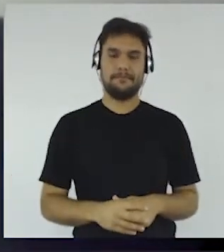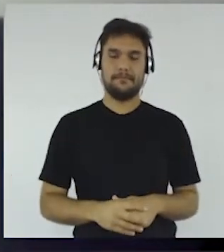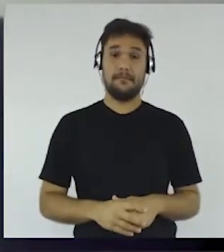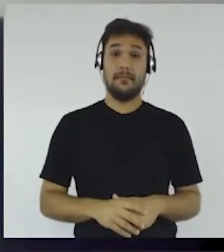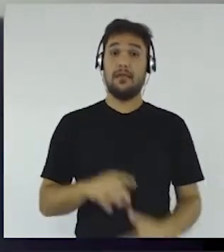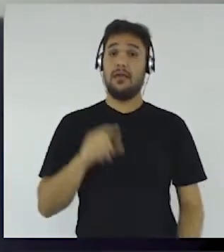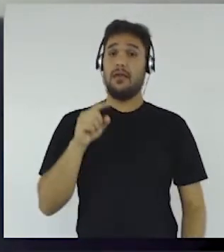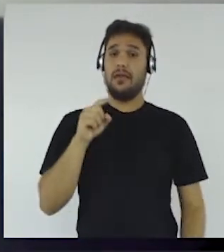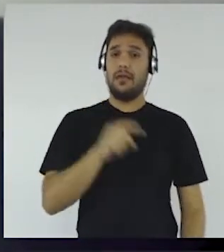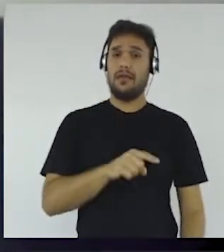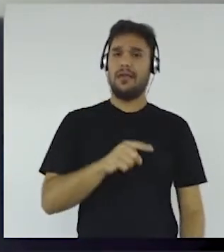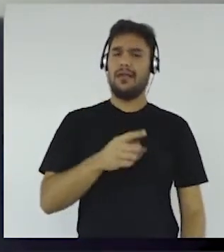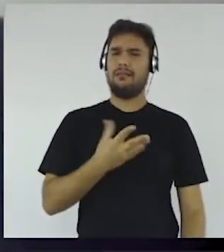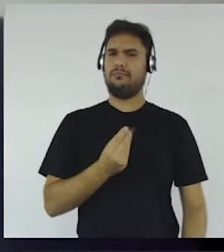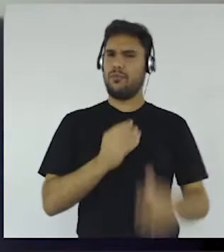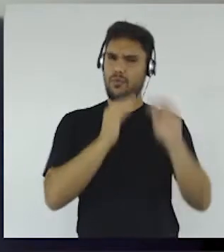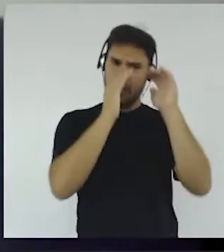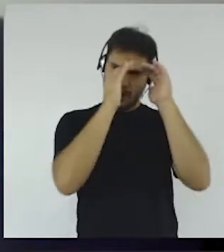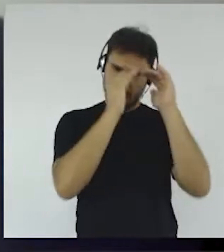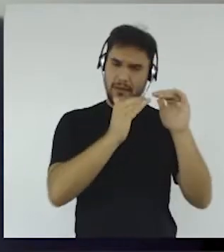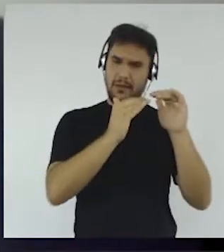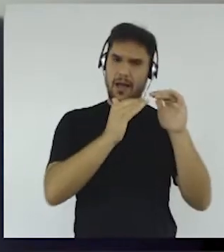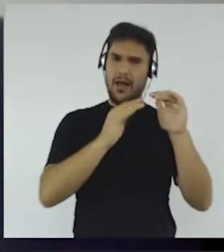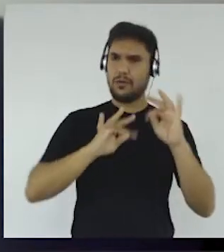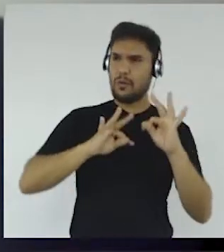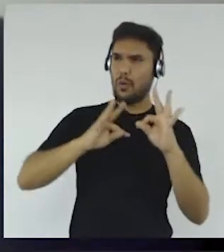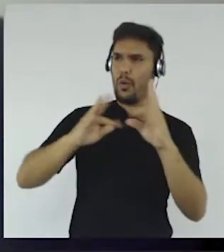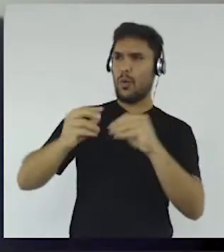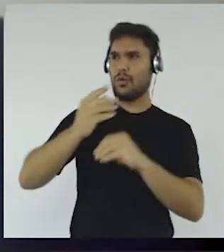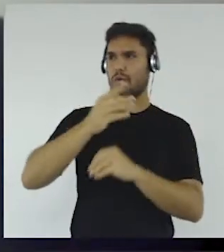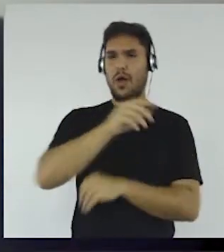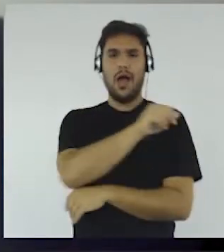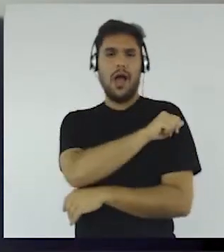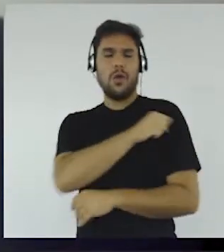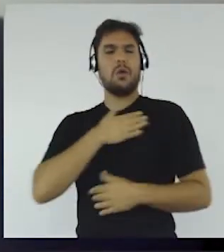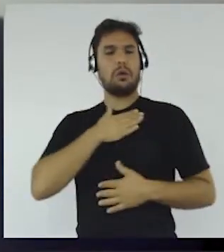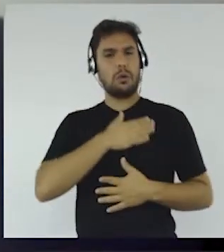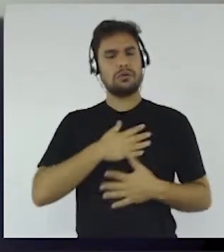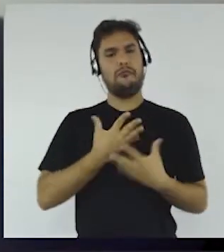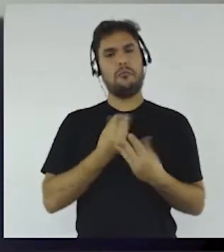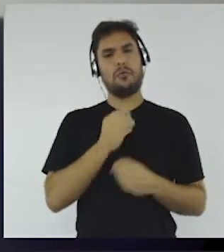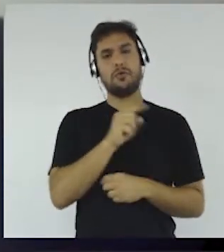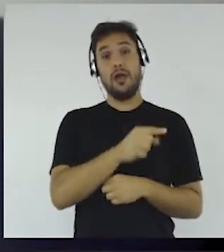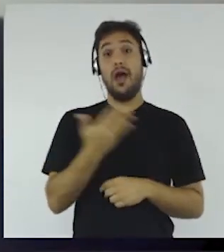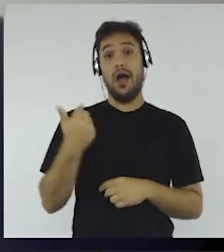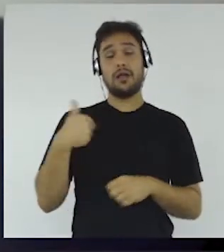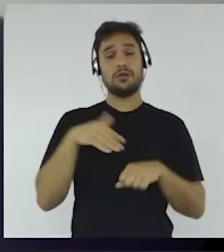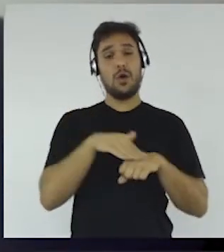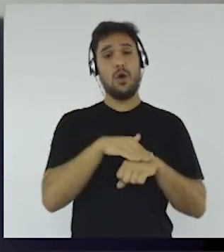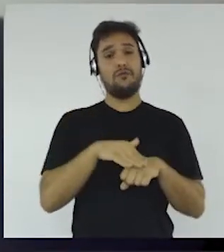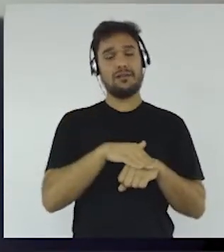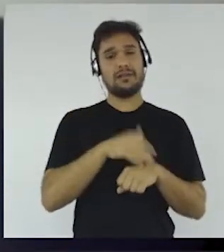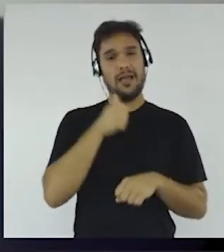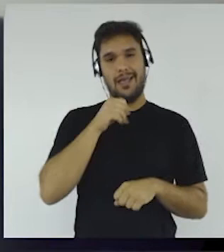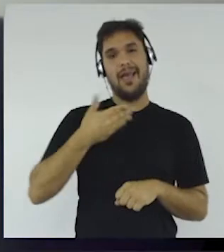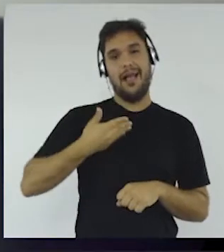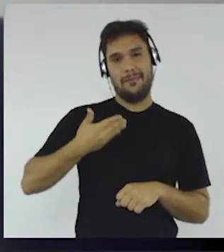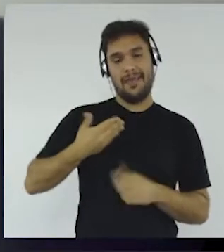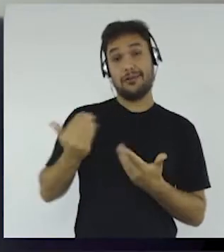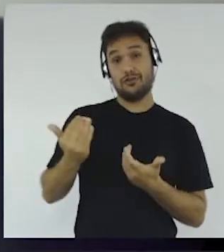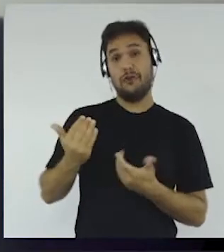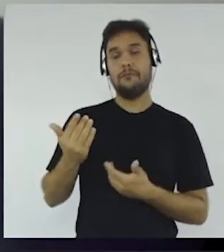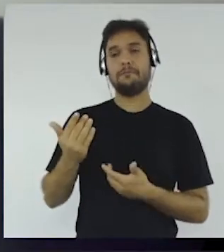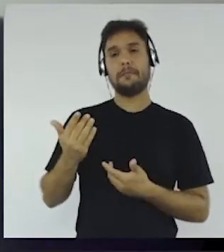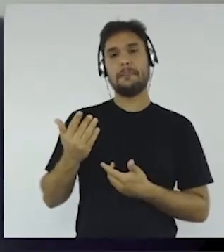E era muito respeitado e admirado por todos os alunos. Recentemente, conversando com uma jovem amiga, ela